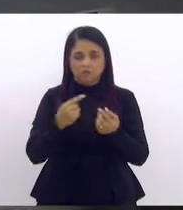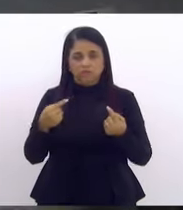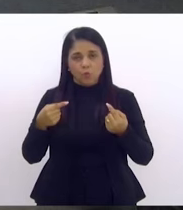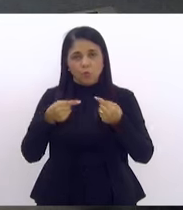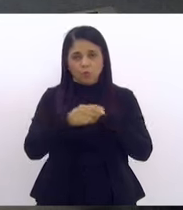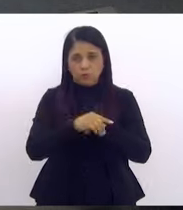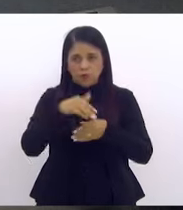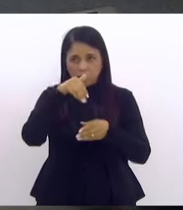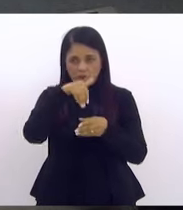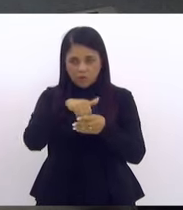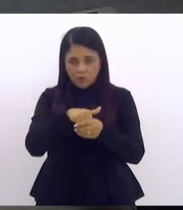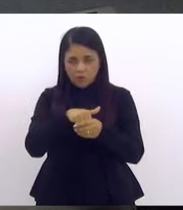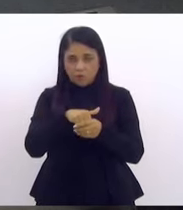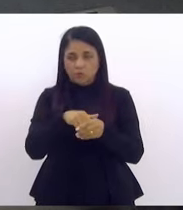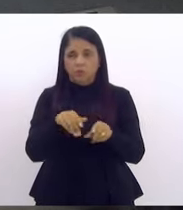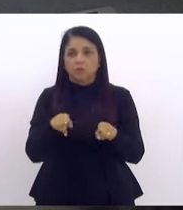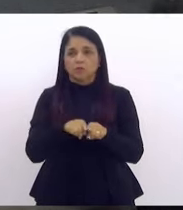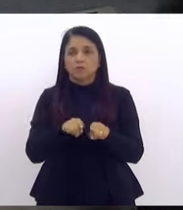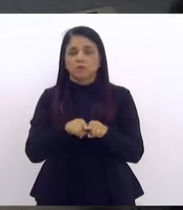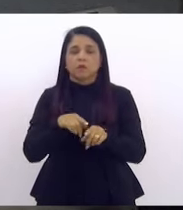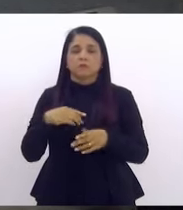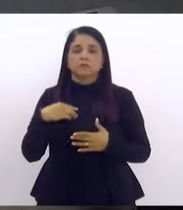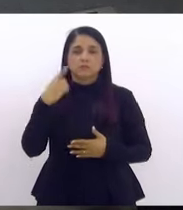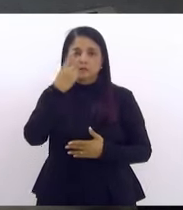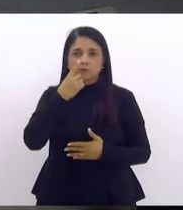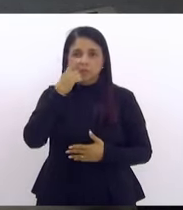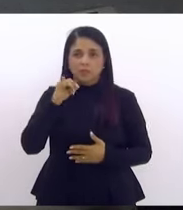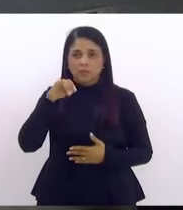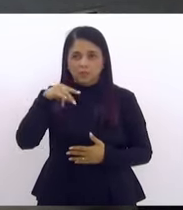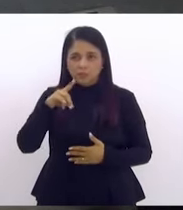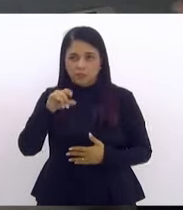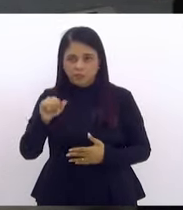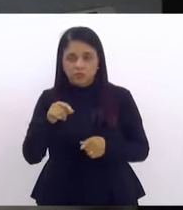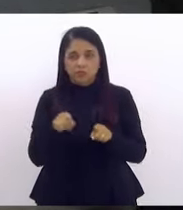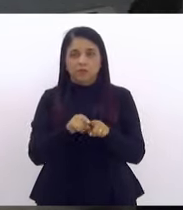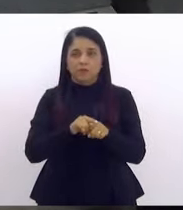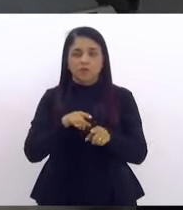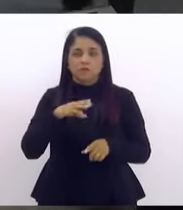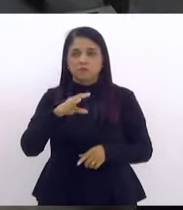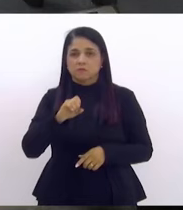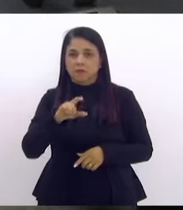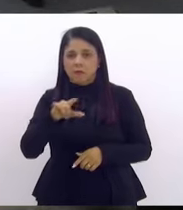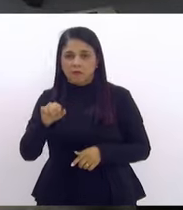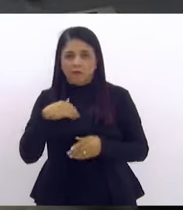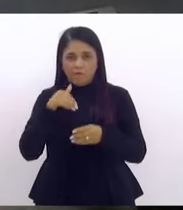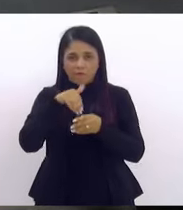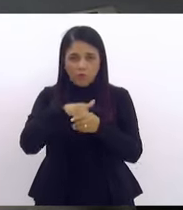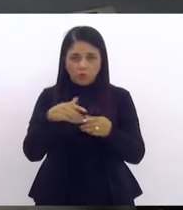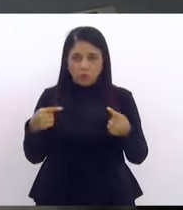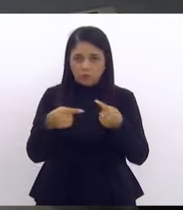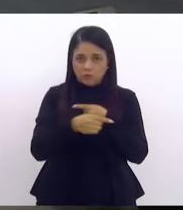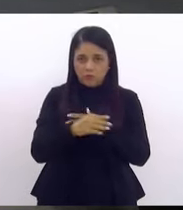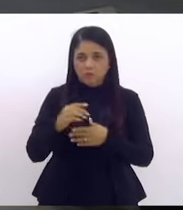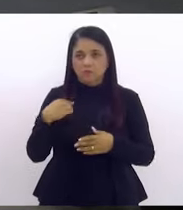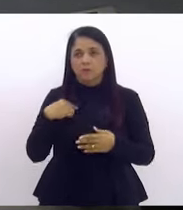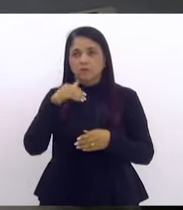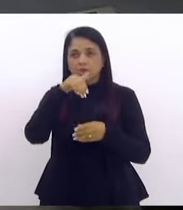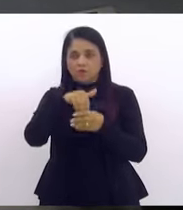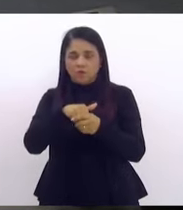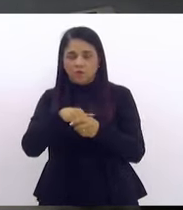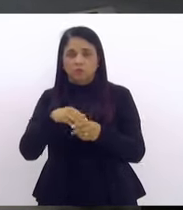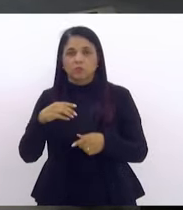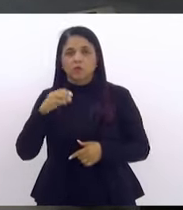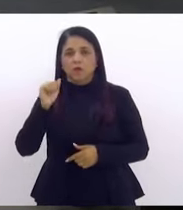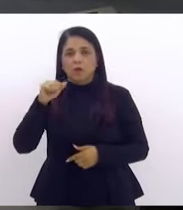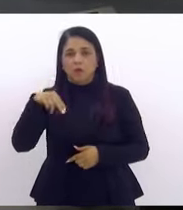Voto contrário, deputado Chico Machado, deputada Índia Armelau, deputado Célia. Senhor presidente, deputado Anderson Moraes, voto contrário. Deputado Anderson.